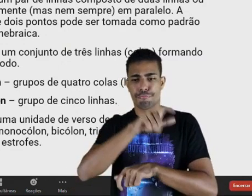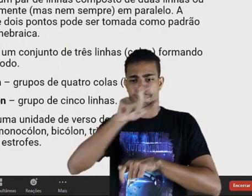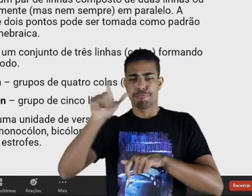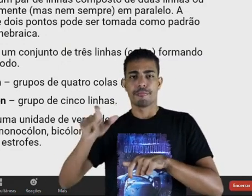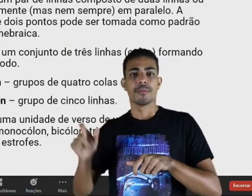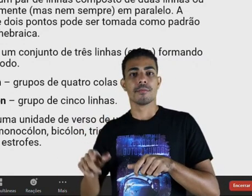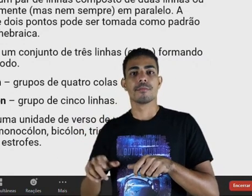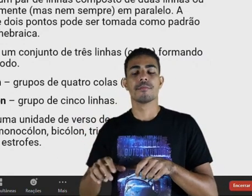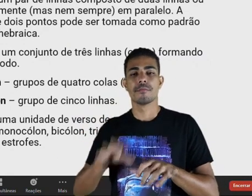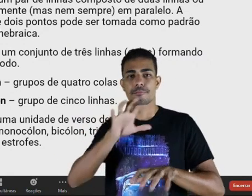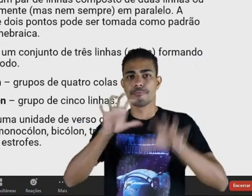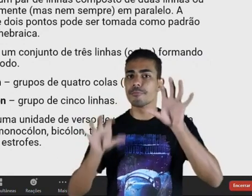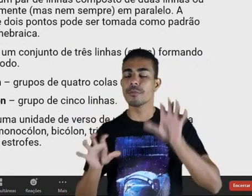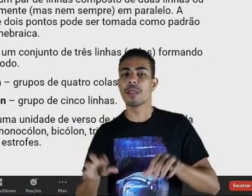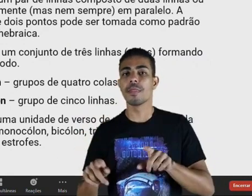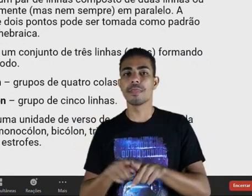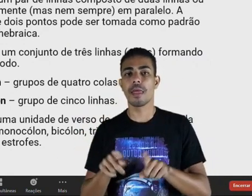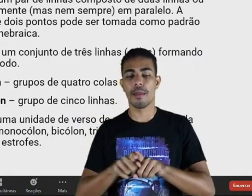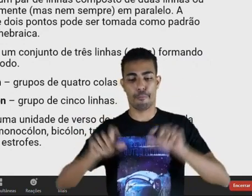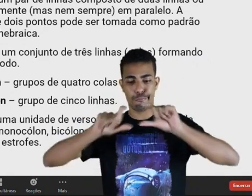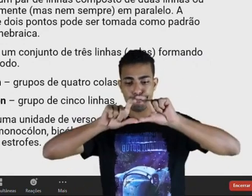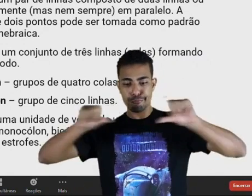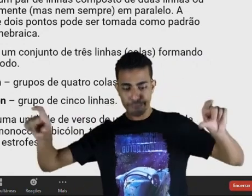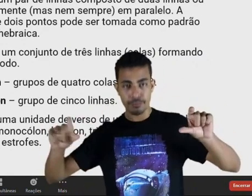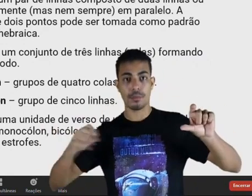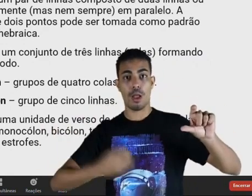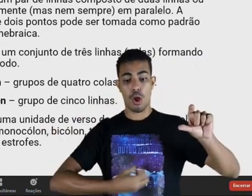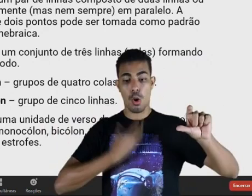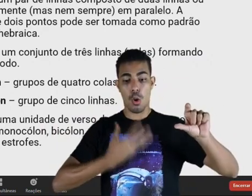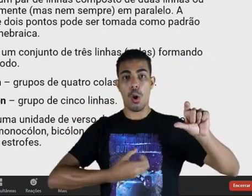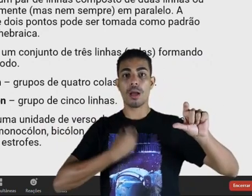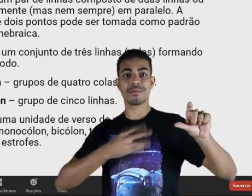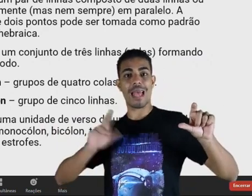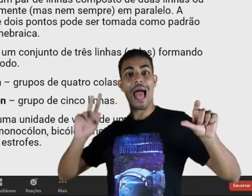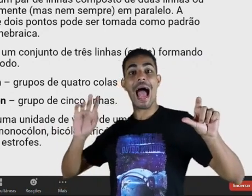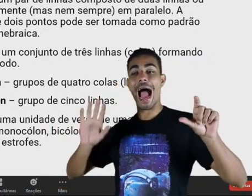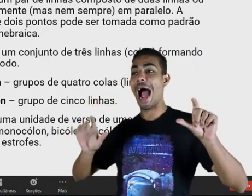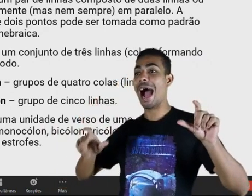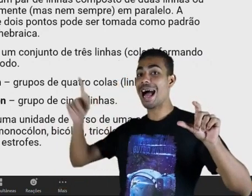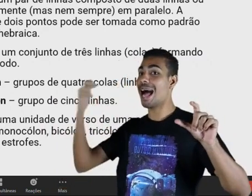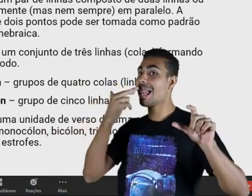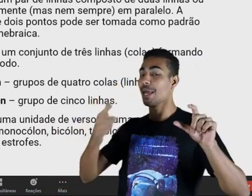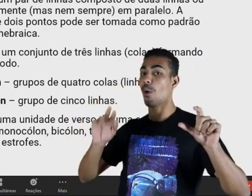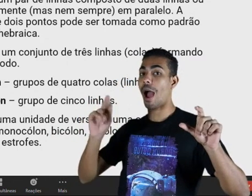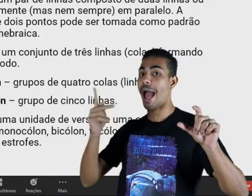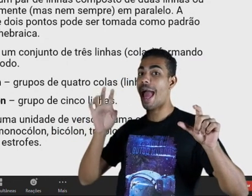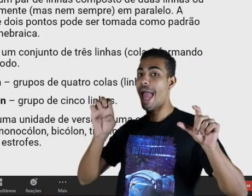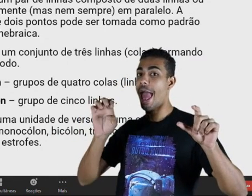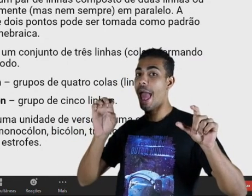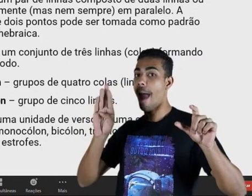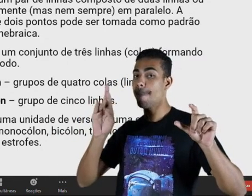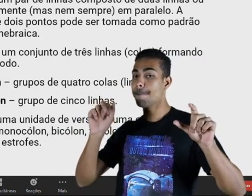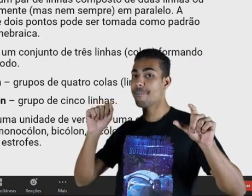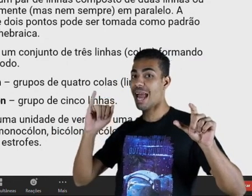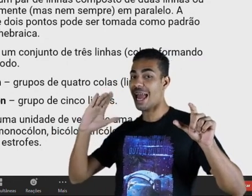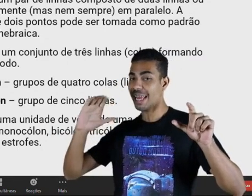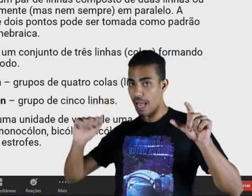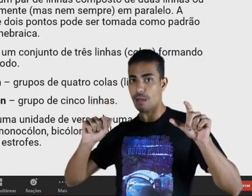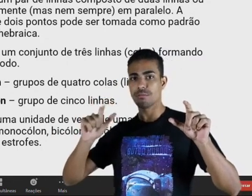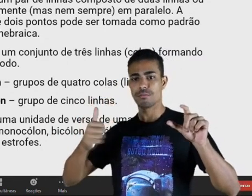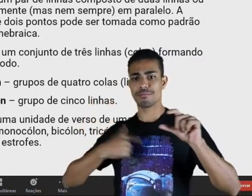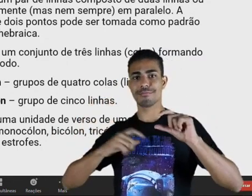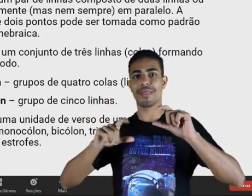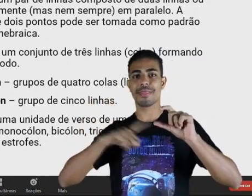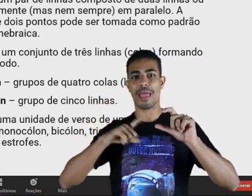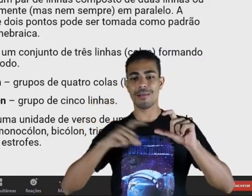rima, estrofes. A poesia hebraica não é tão acentuada pela rima. Ela é acentuada mais